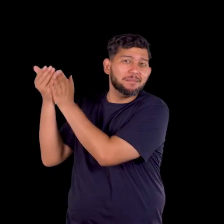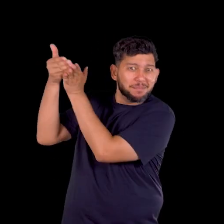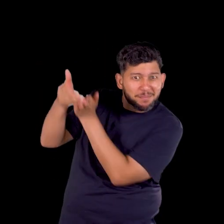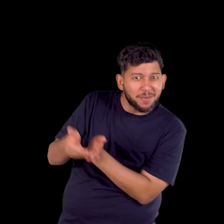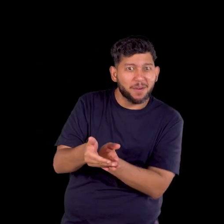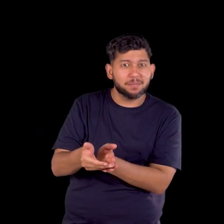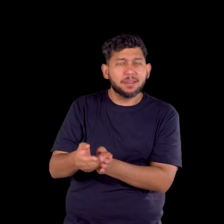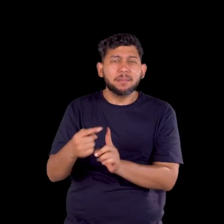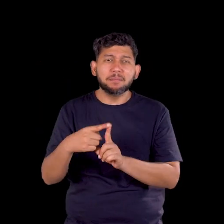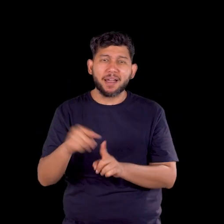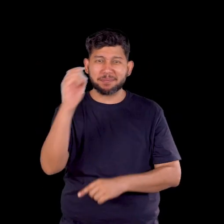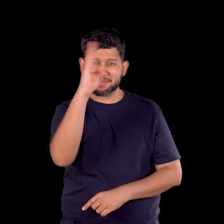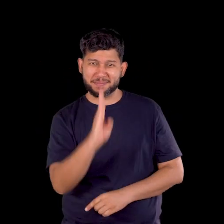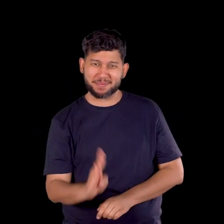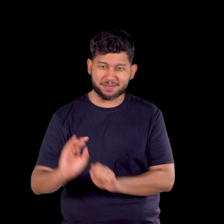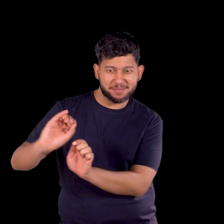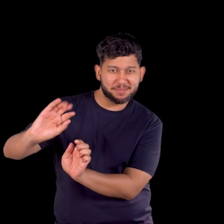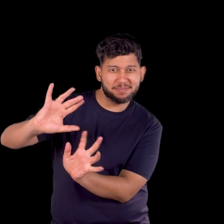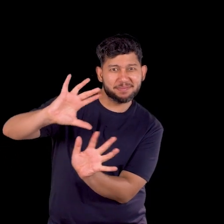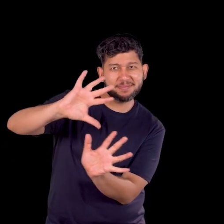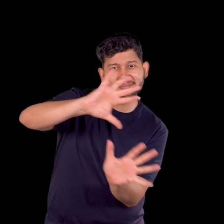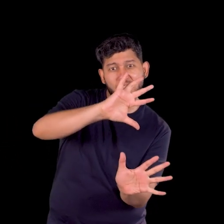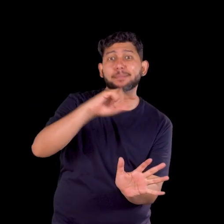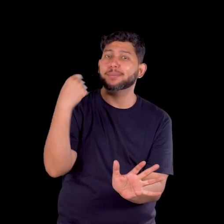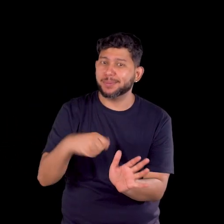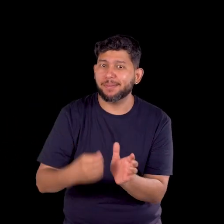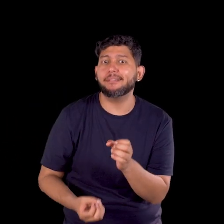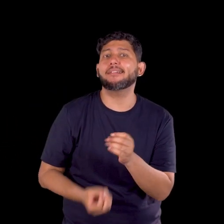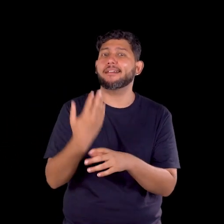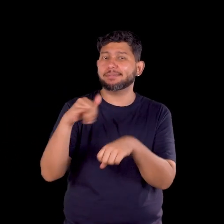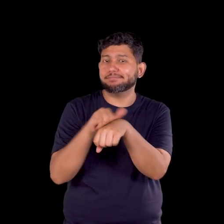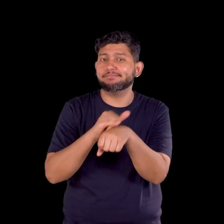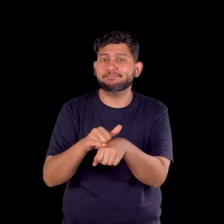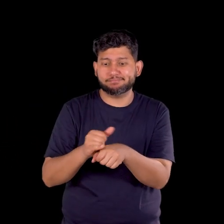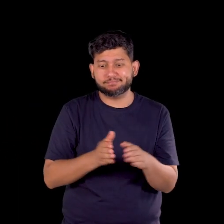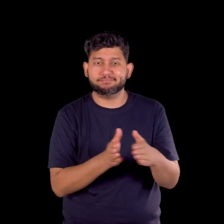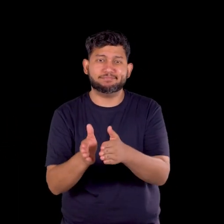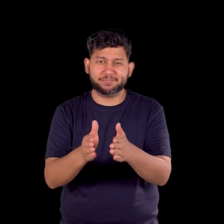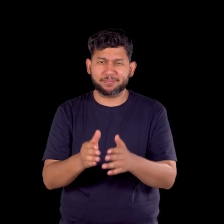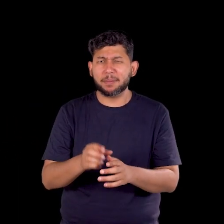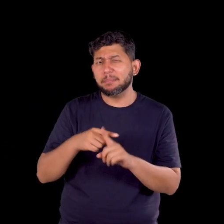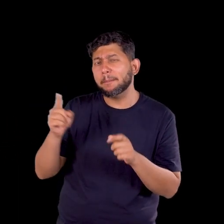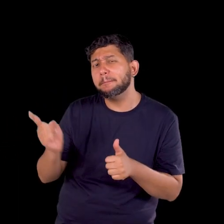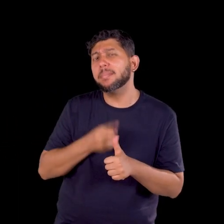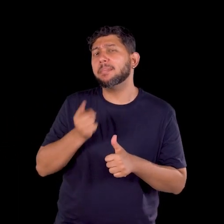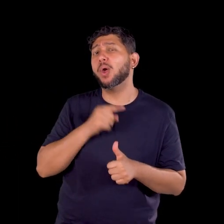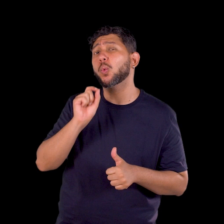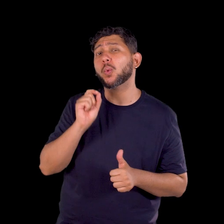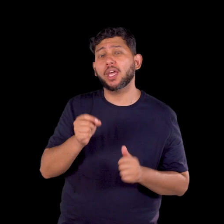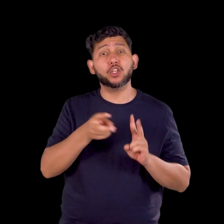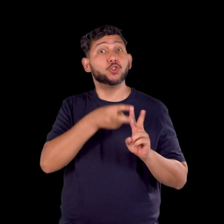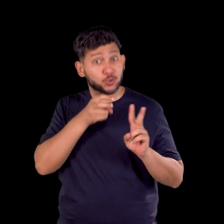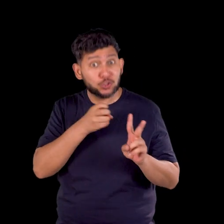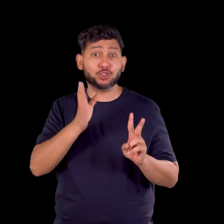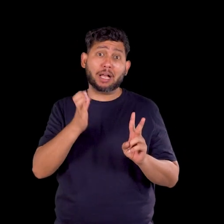E nessa jornada foi fundamental a rede de caminhos que já eram usados pelos indígenas, permitindo suas atividades